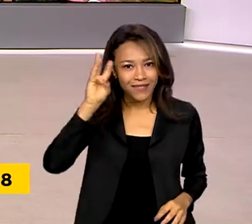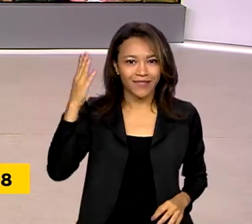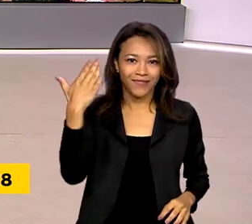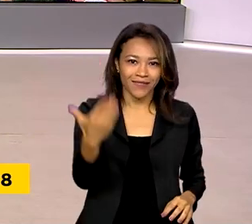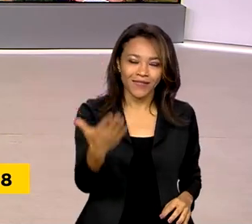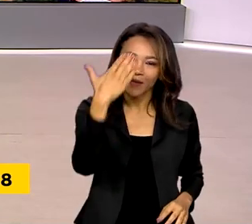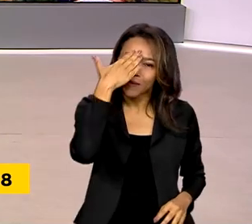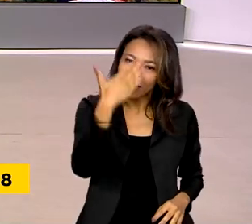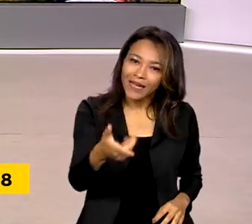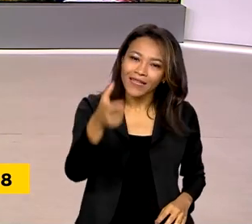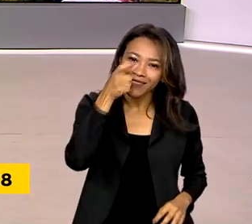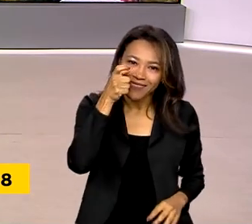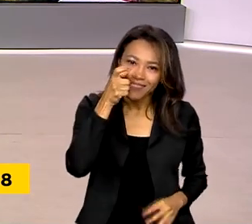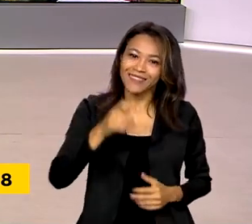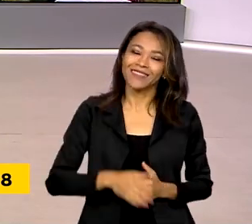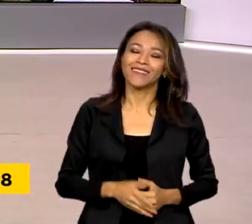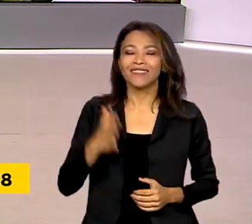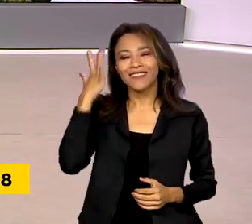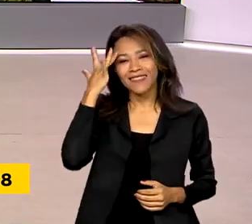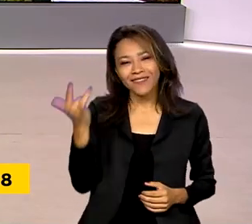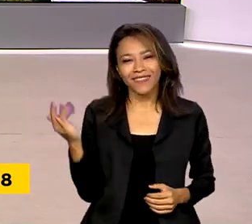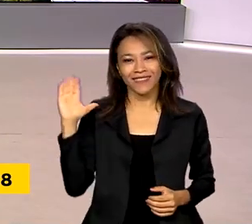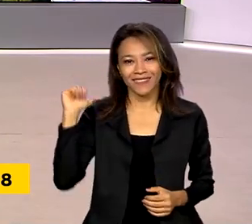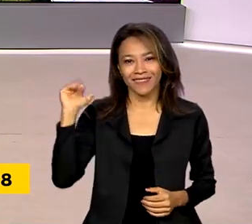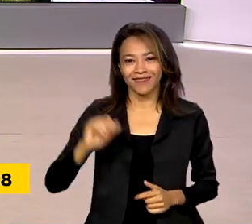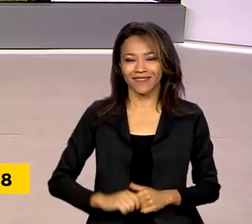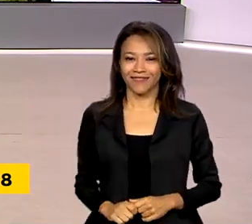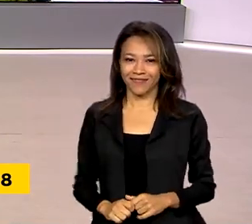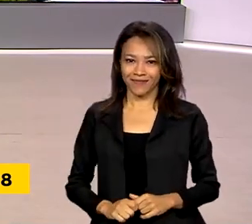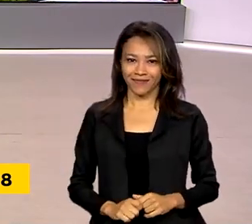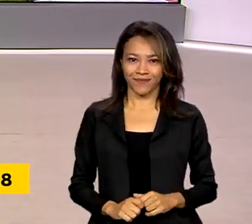obrigada pela audiência e até amanhã tchau